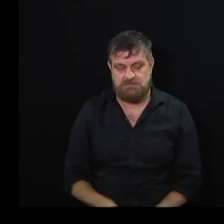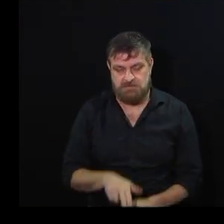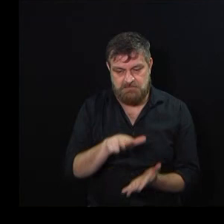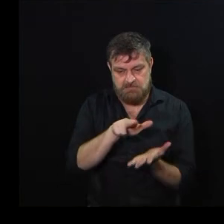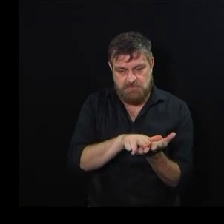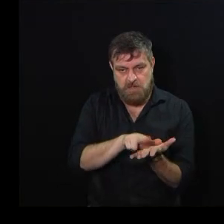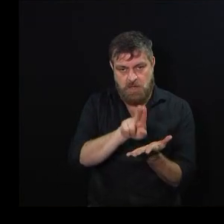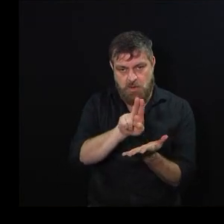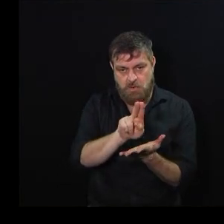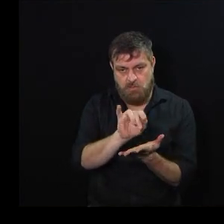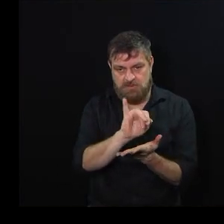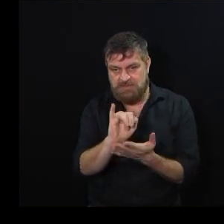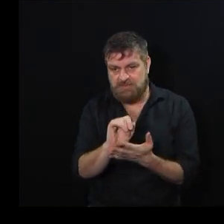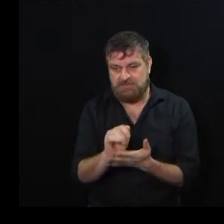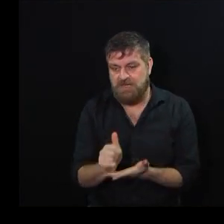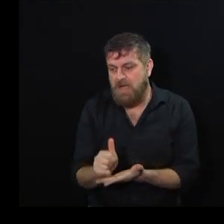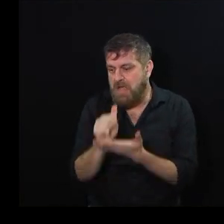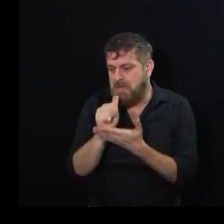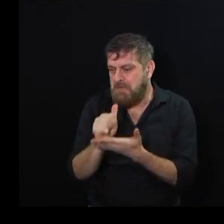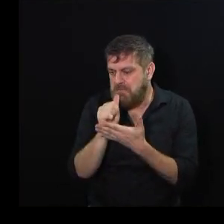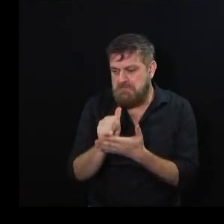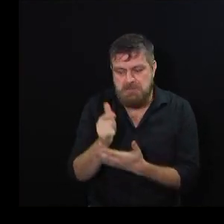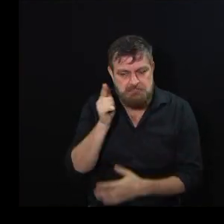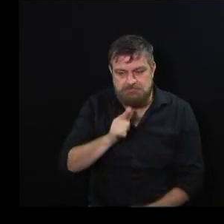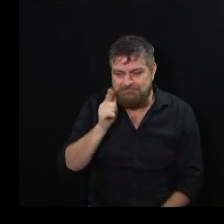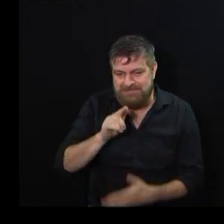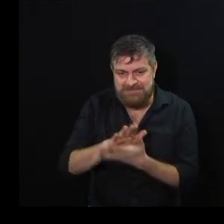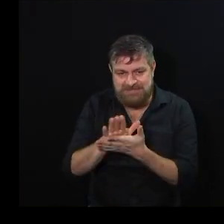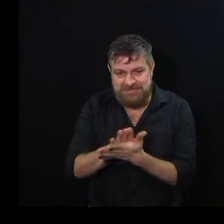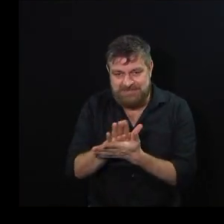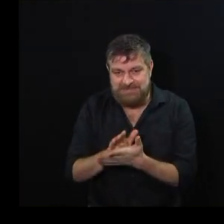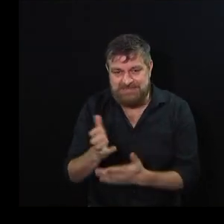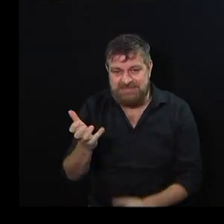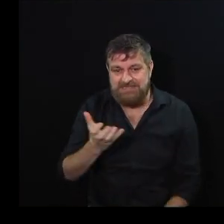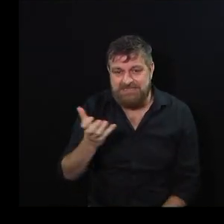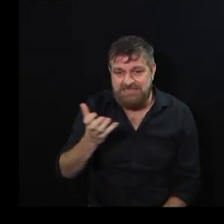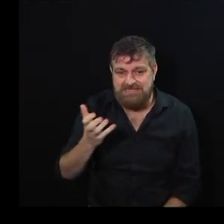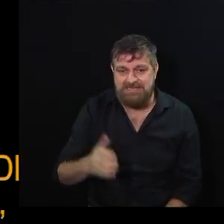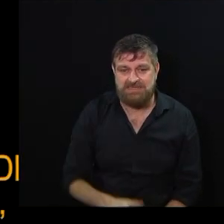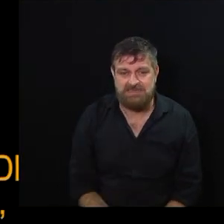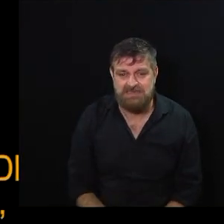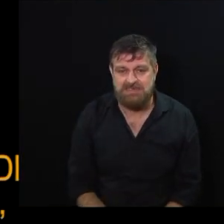beber, nem tomar, nada. Eu queria pedir para a minha sogra.